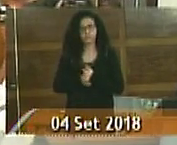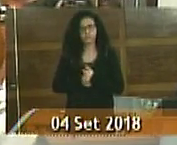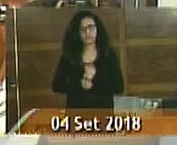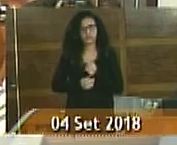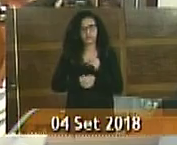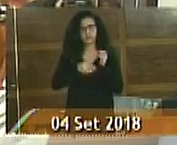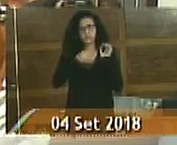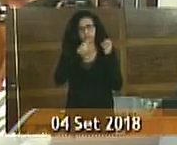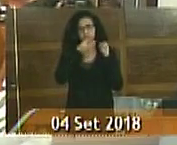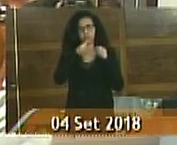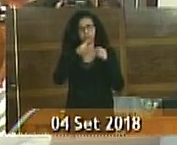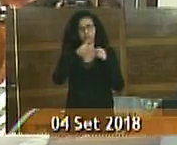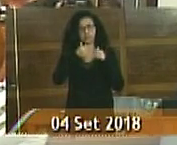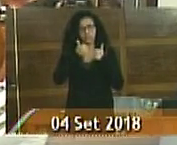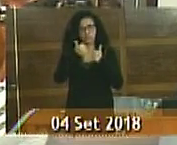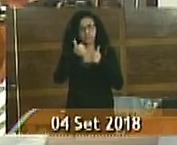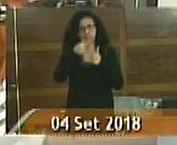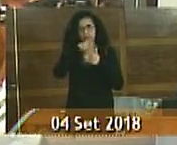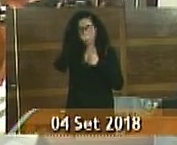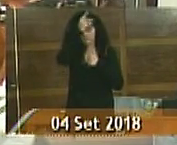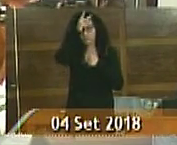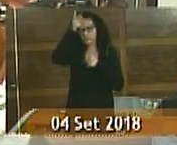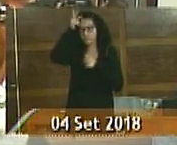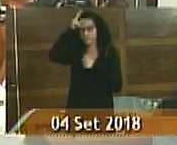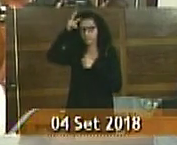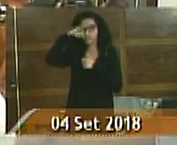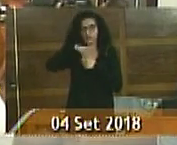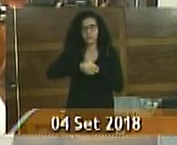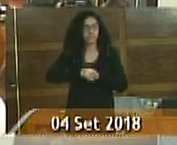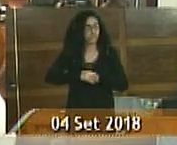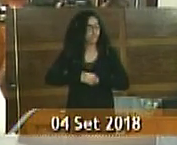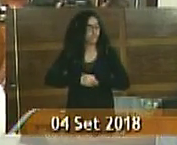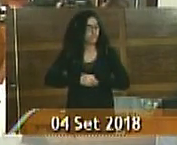172/2018. Opinando favoravelmente ao Executivo